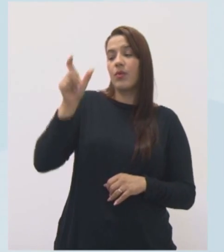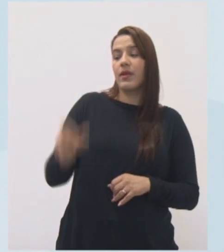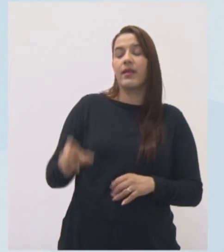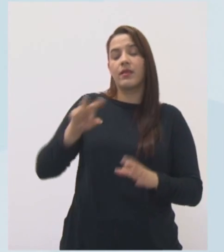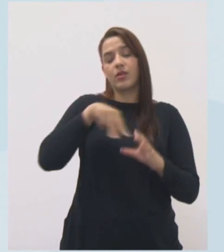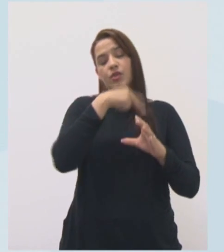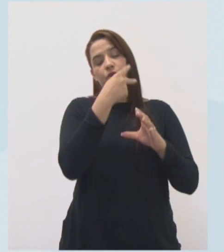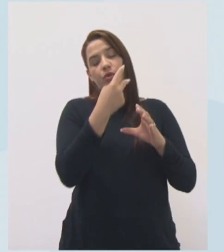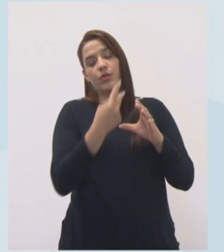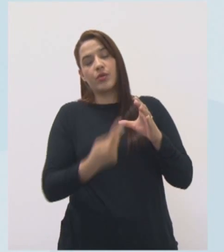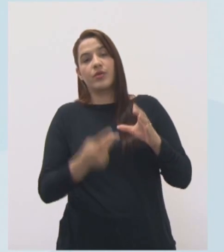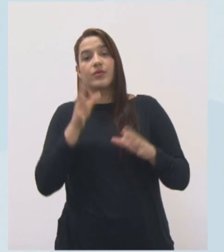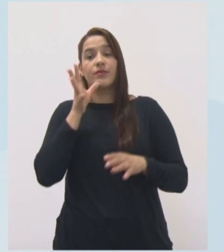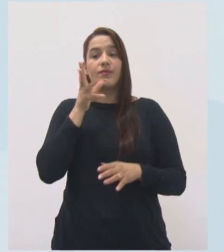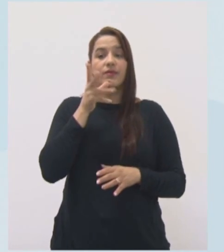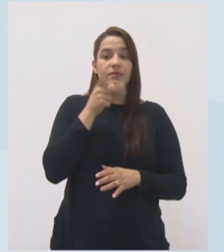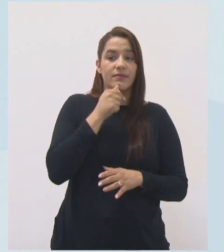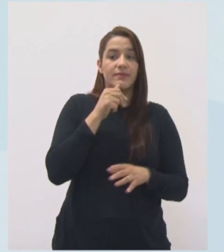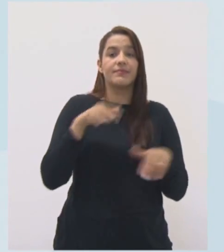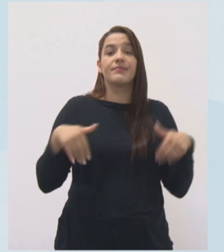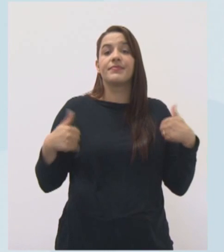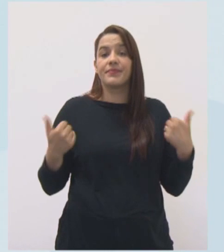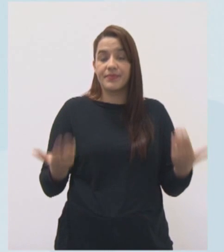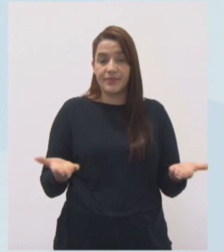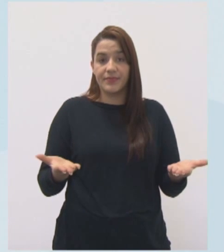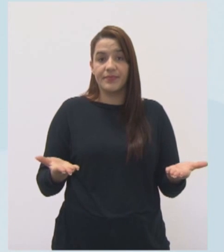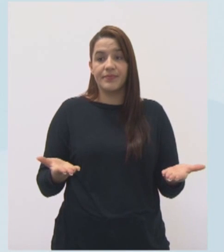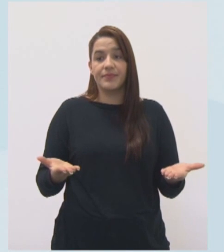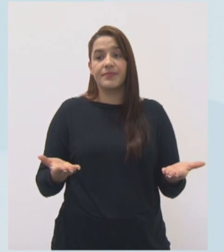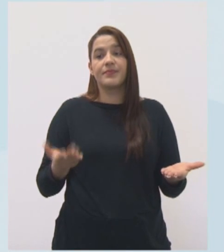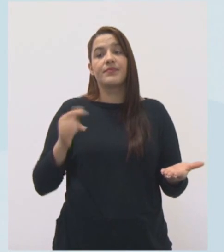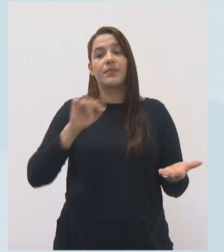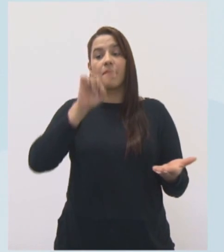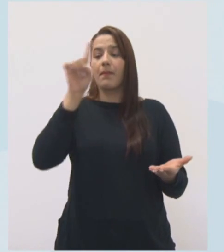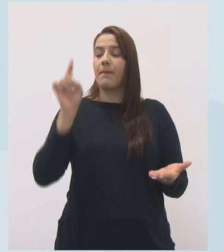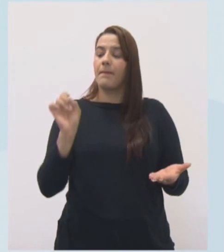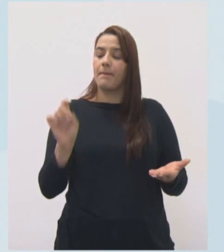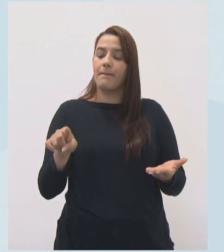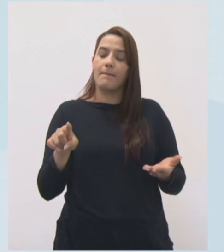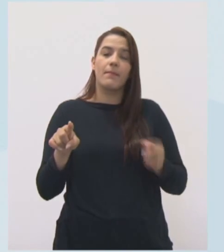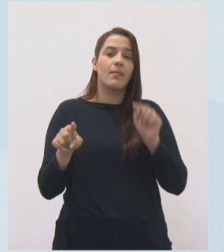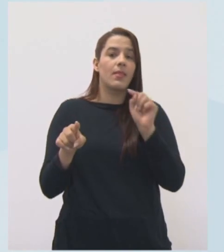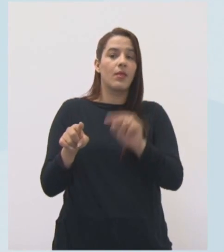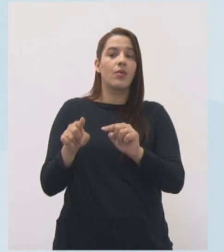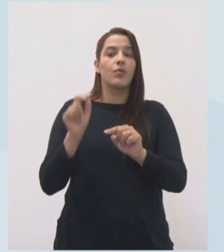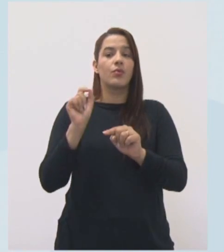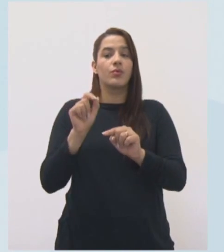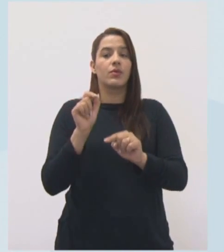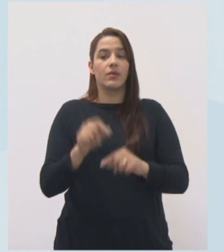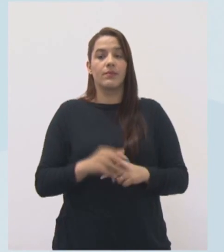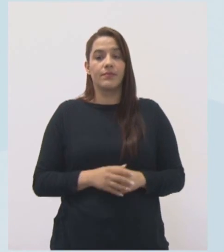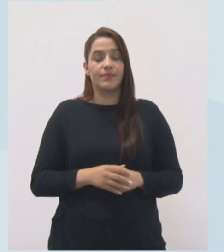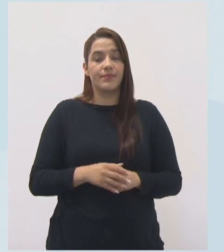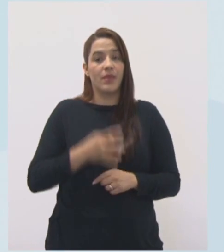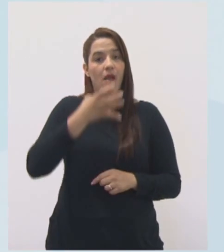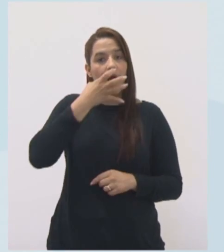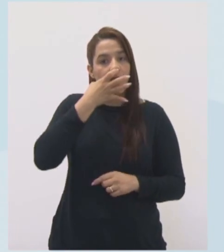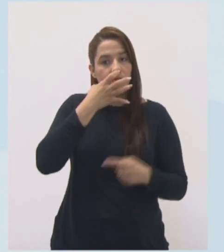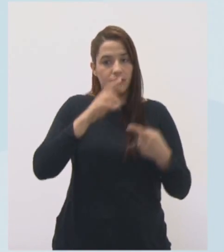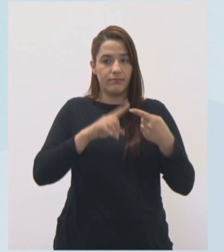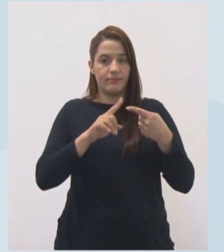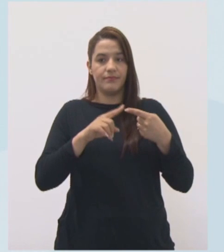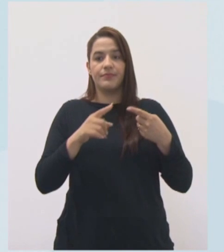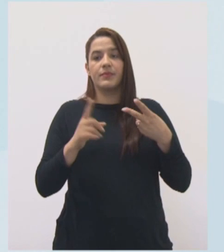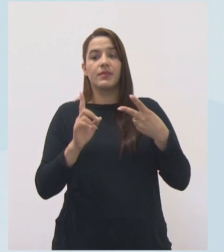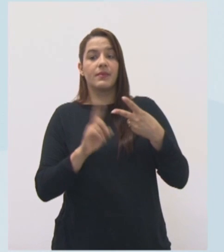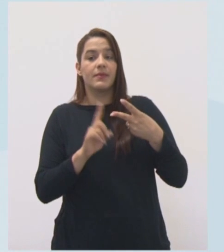devagar? O ponto de interrogação indica letra A, admiração.